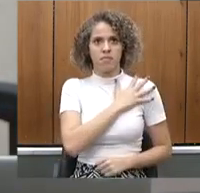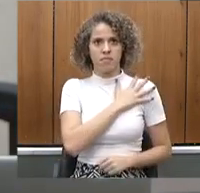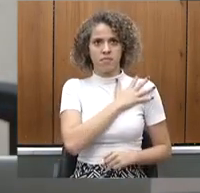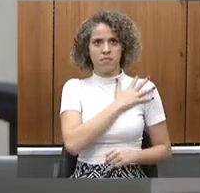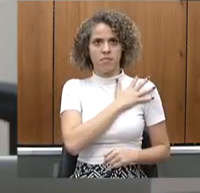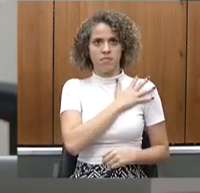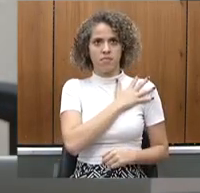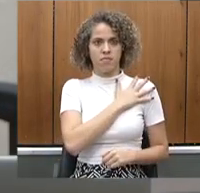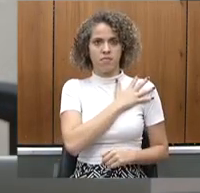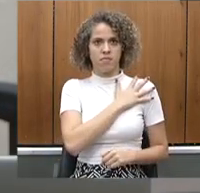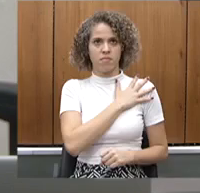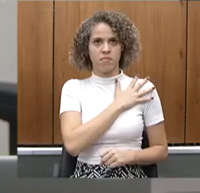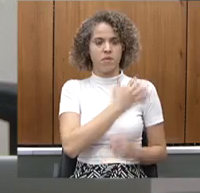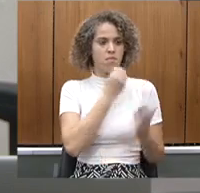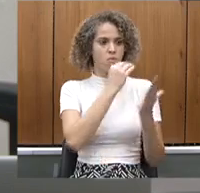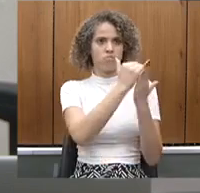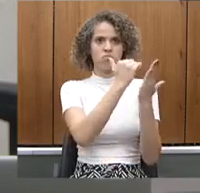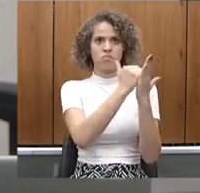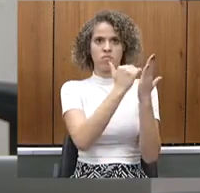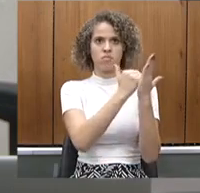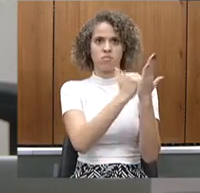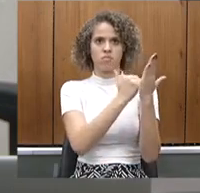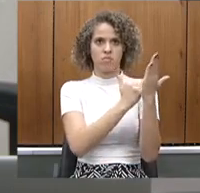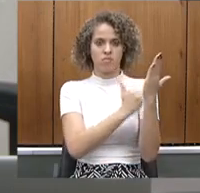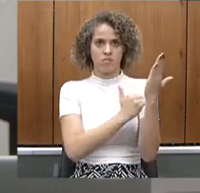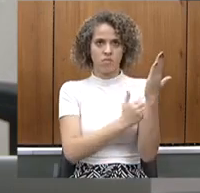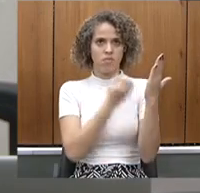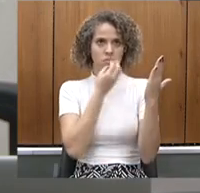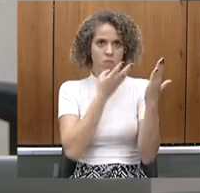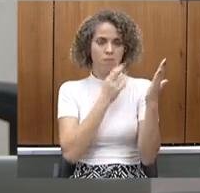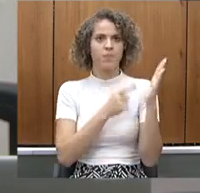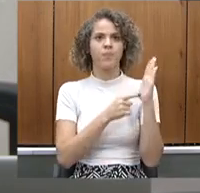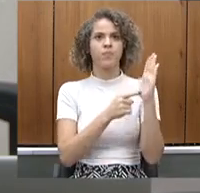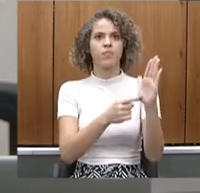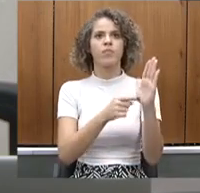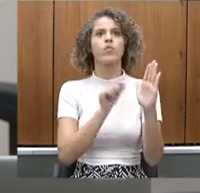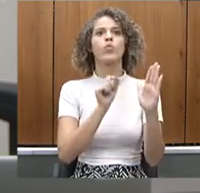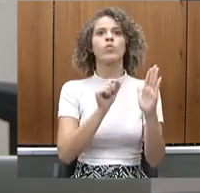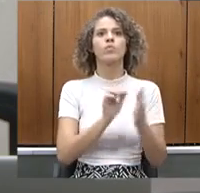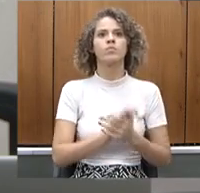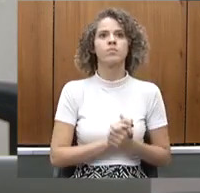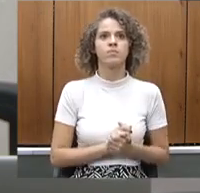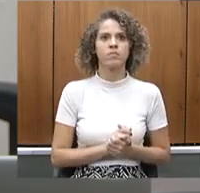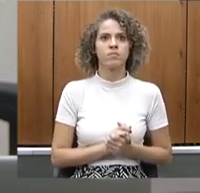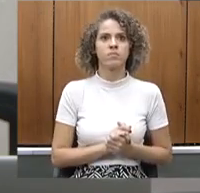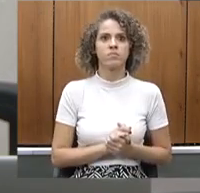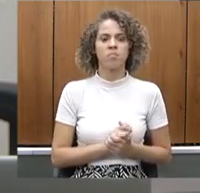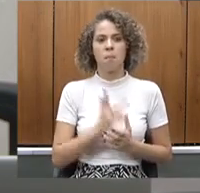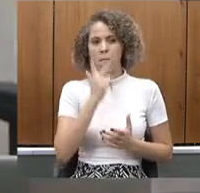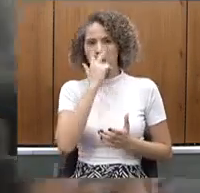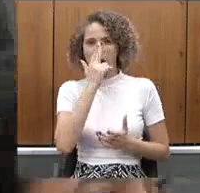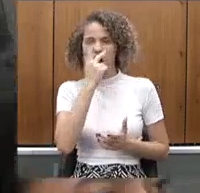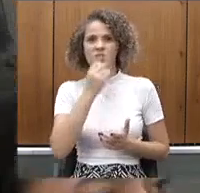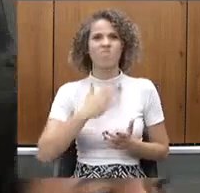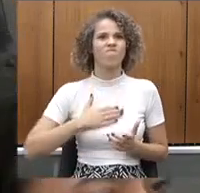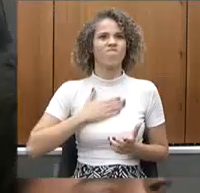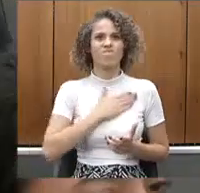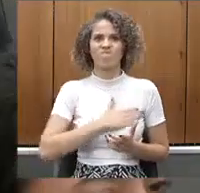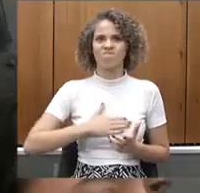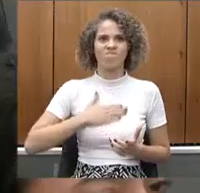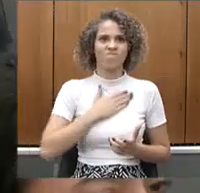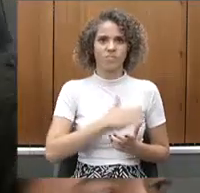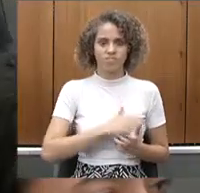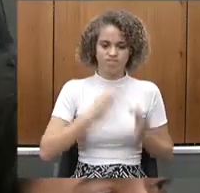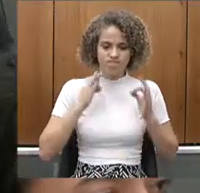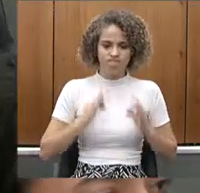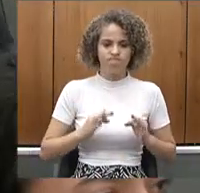até a prova vão requerimento e especializados a situação vem tão se agravando tanto que já não estão fazendo mais